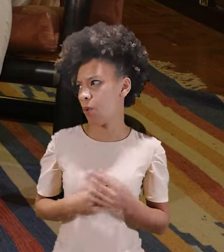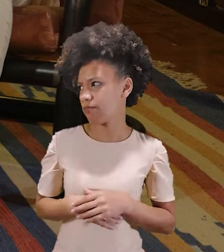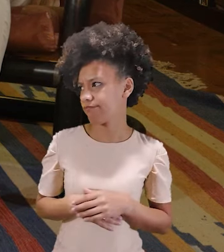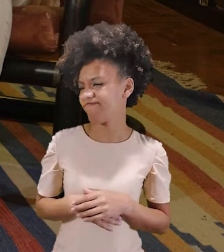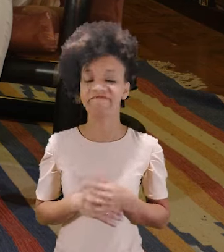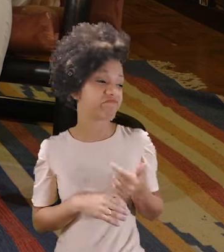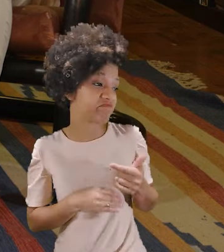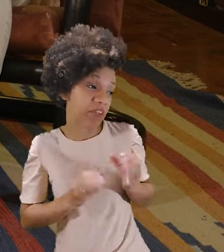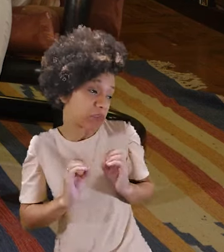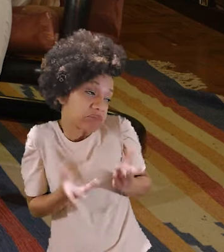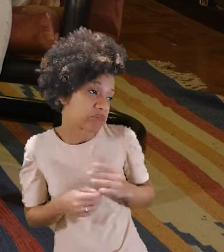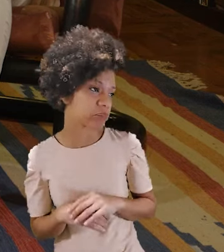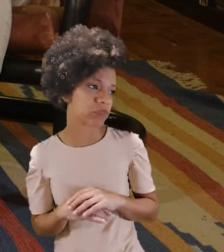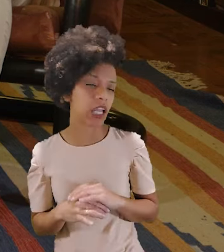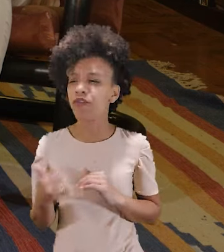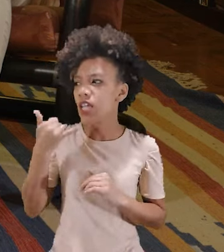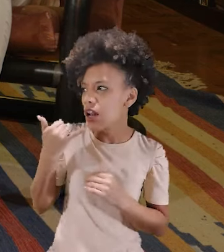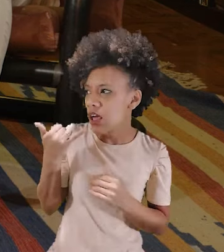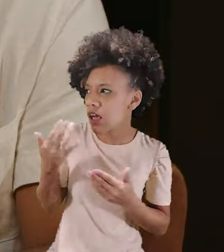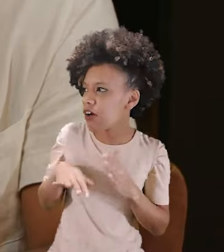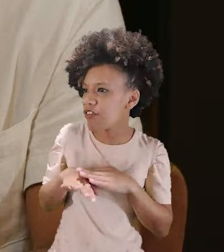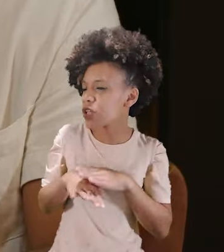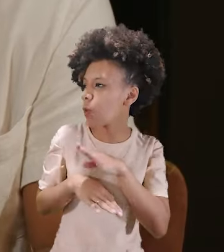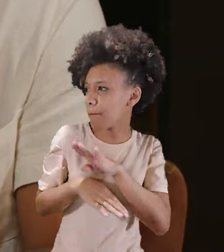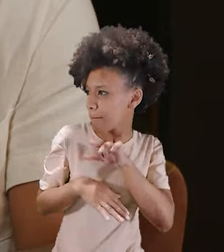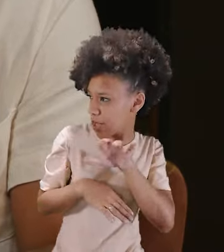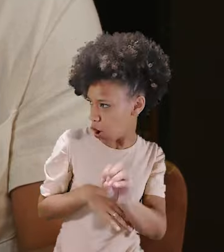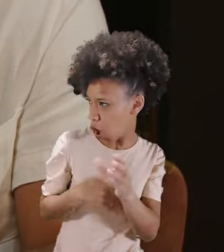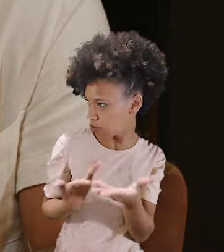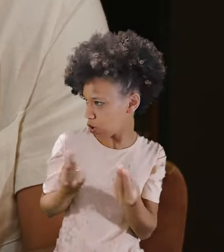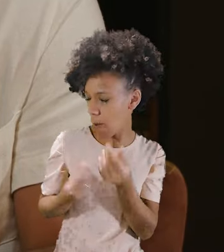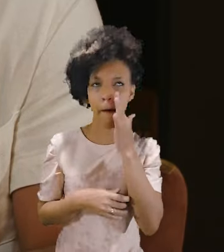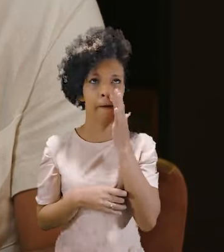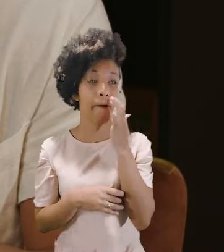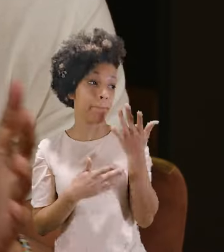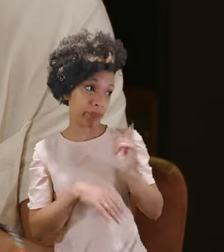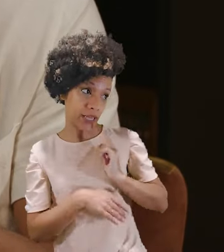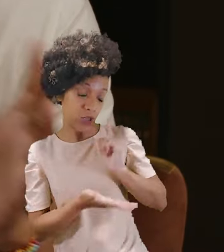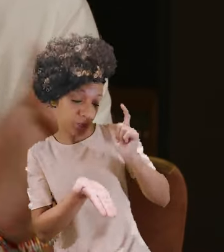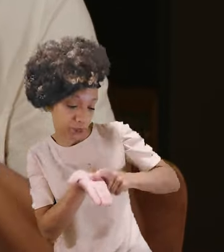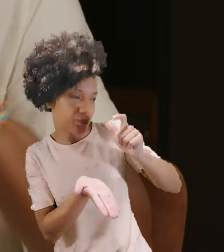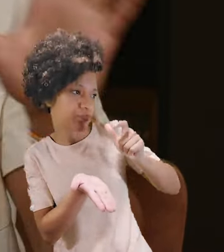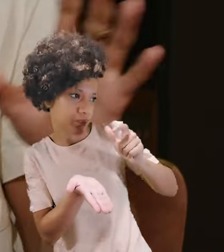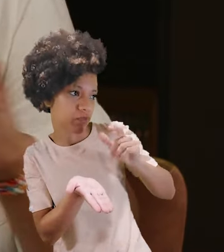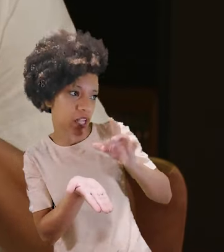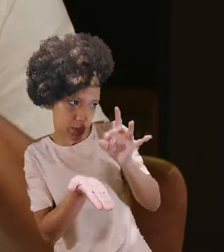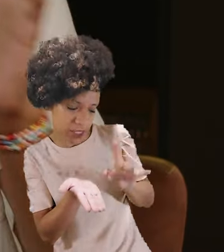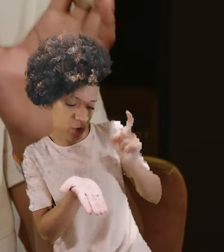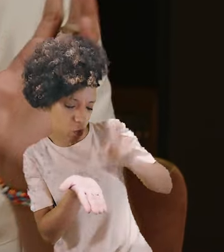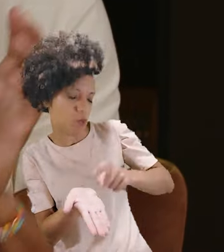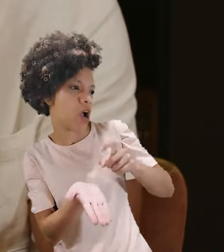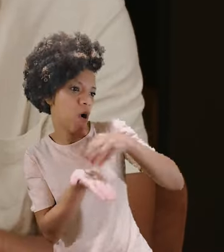sim dormir que fazer e aí você liga para fazer um BO então legal a gente tem um botão que a localização é